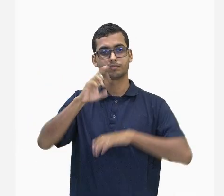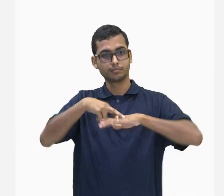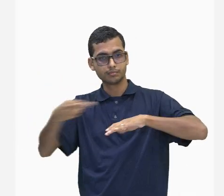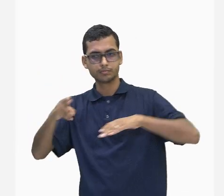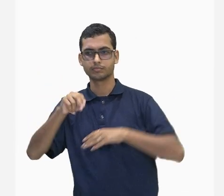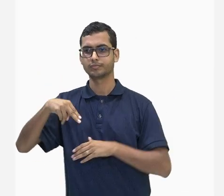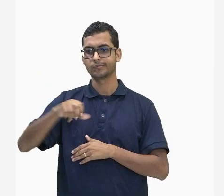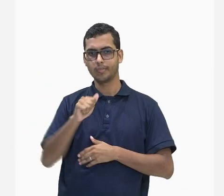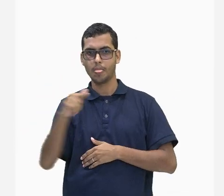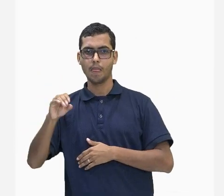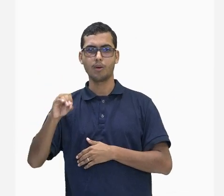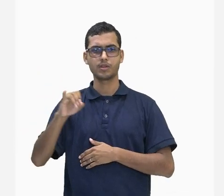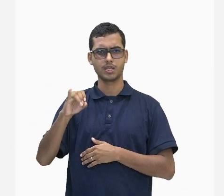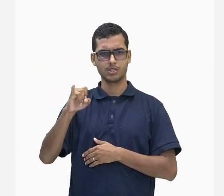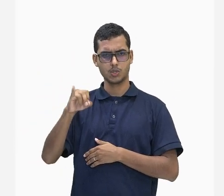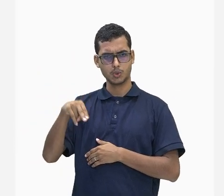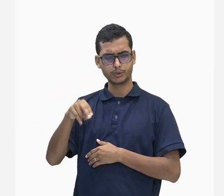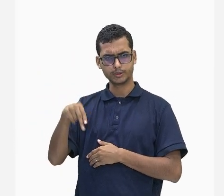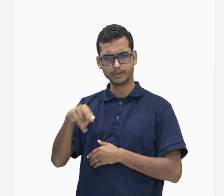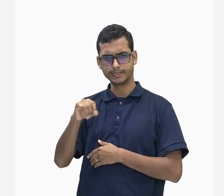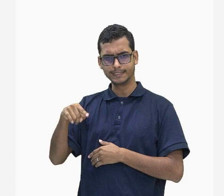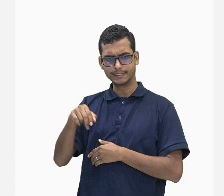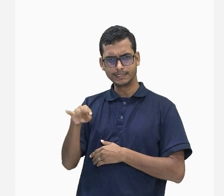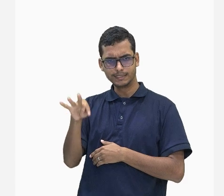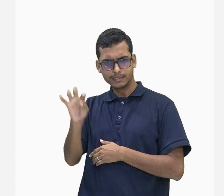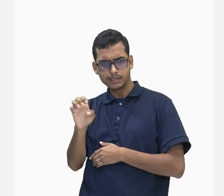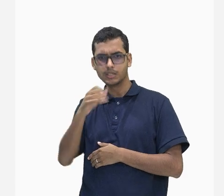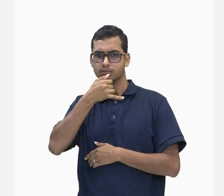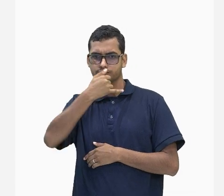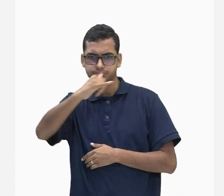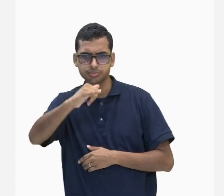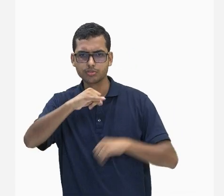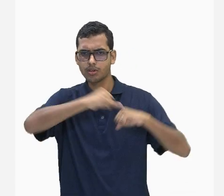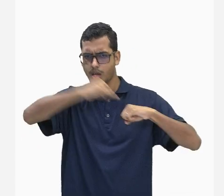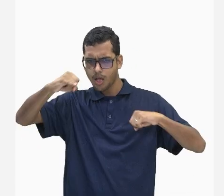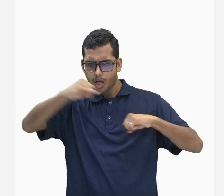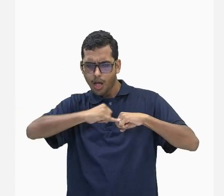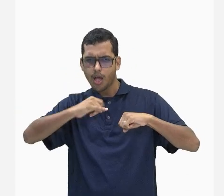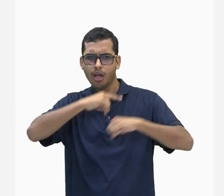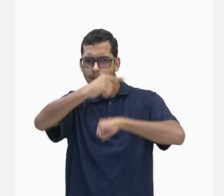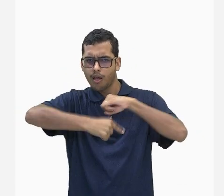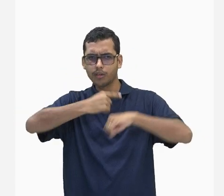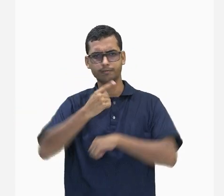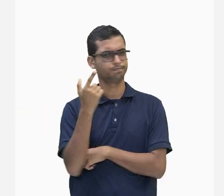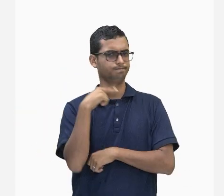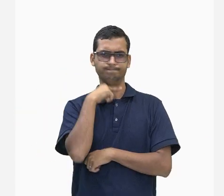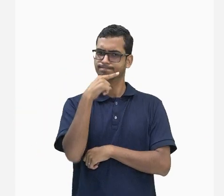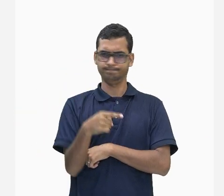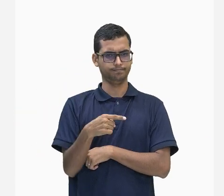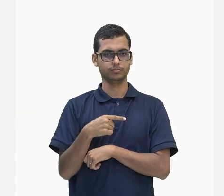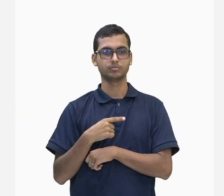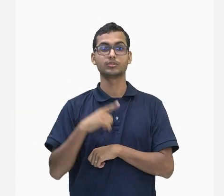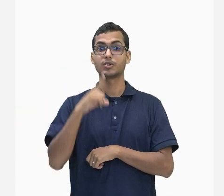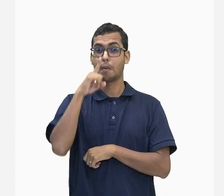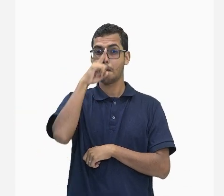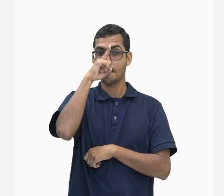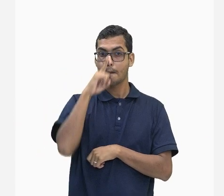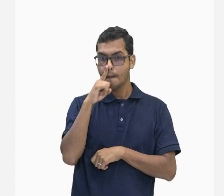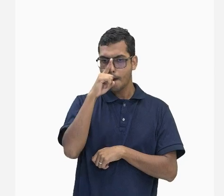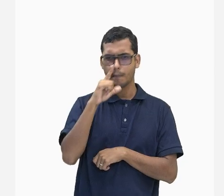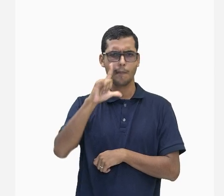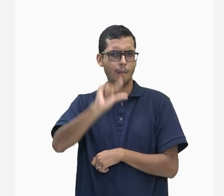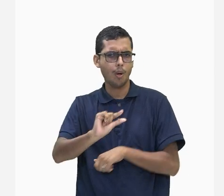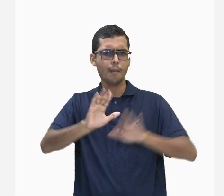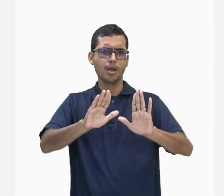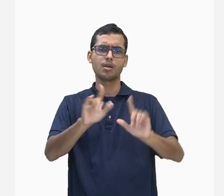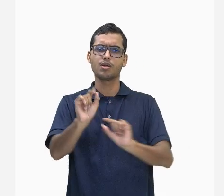para ionizar átomos, ou seja, retirar elétrons deles, não tem. E é geralmente menos perigosa, embora que se